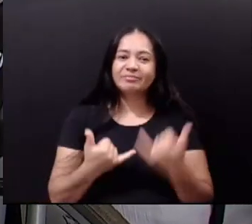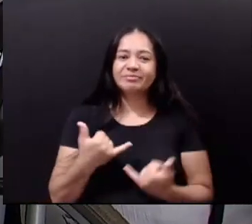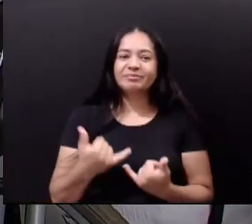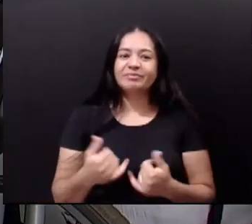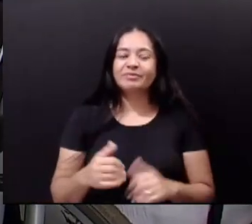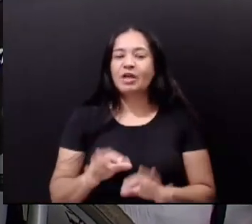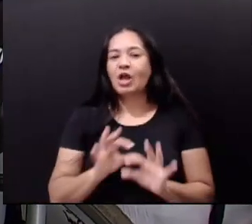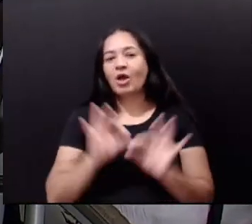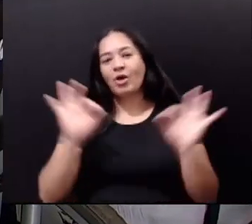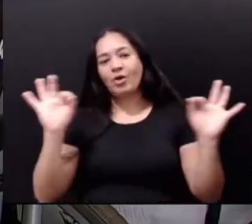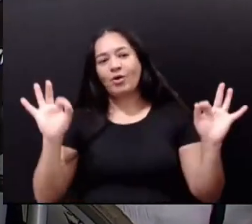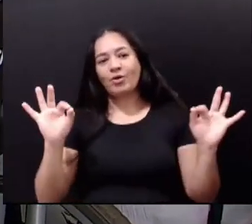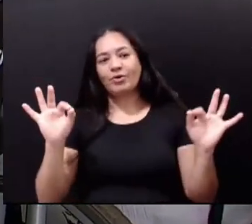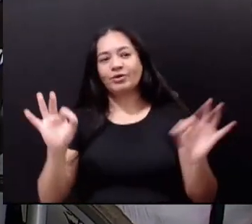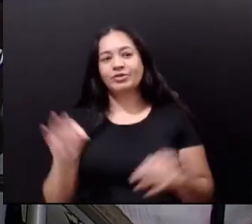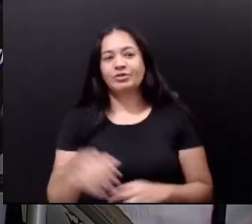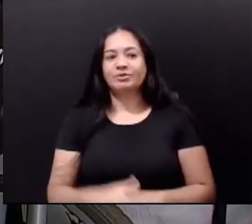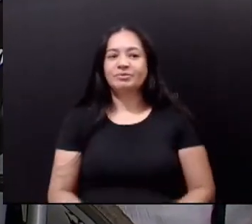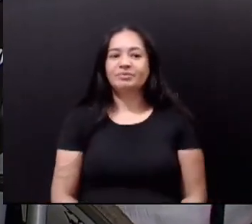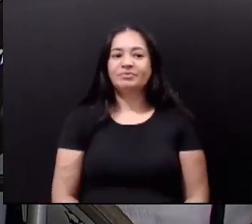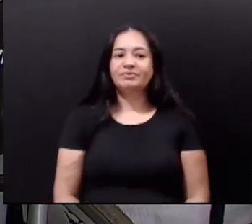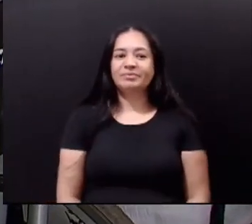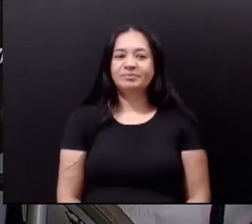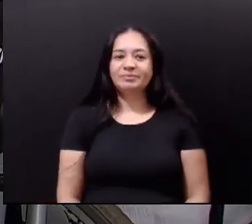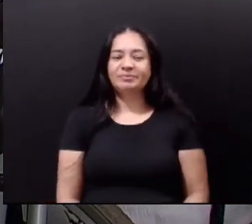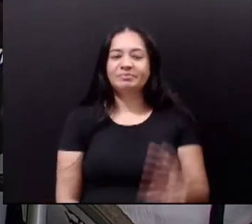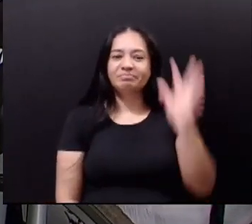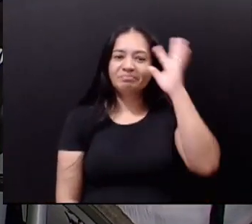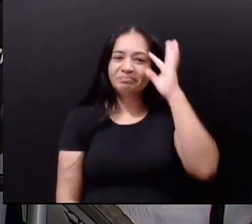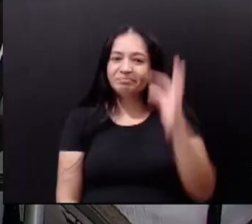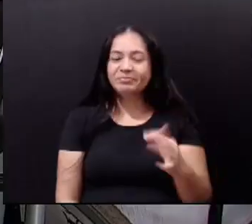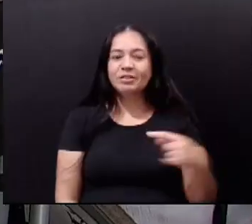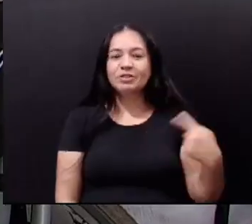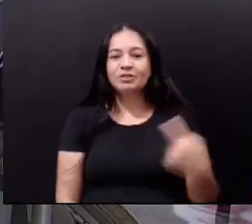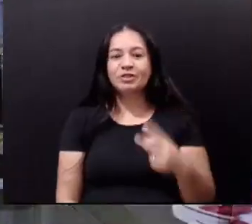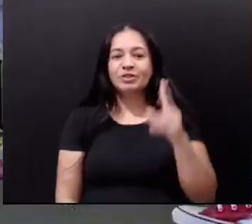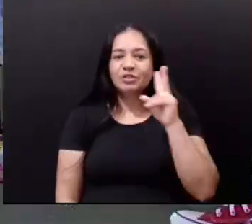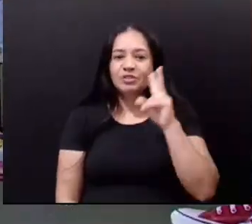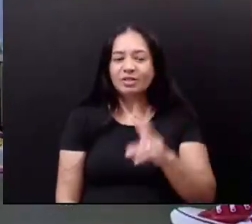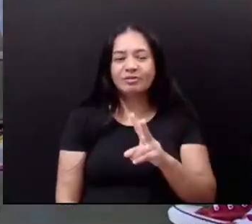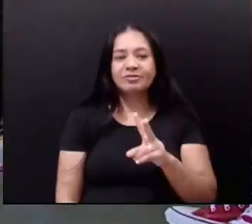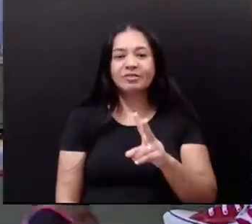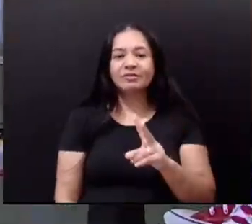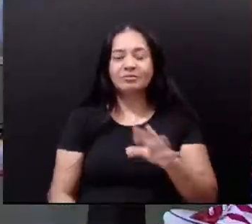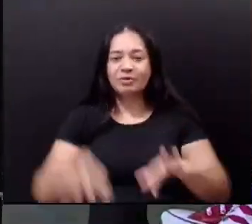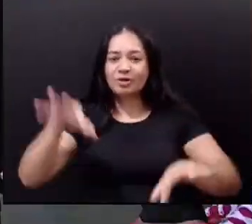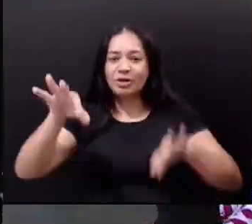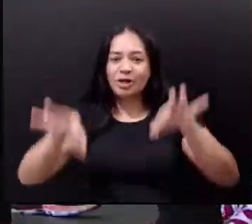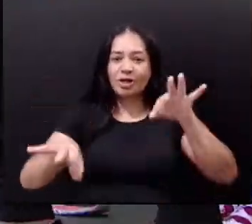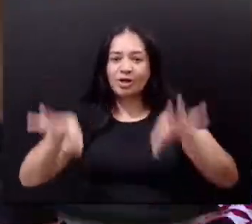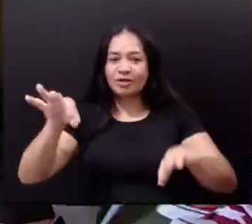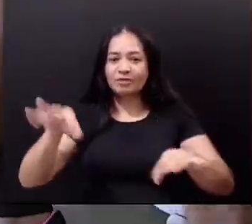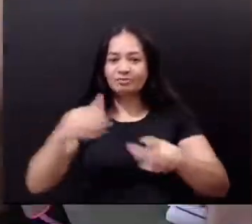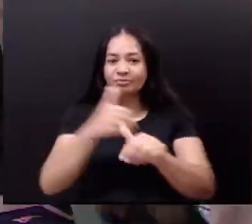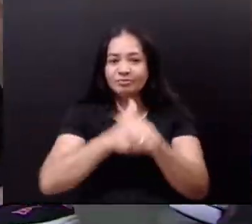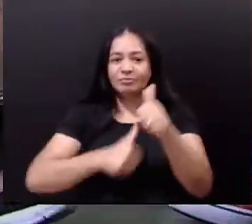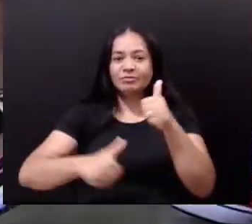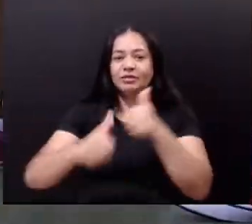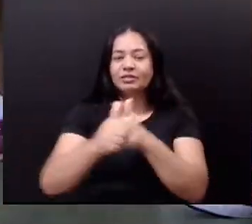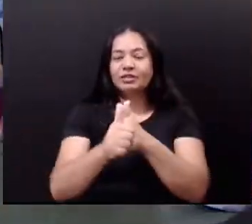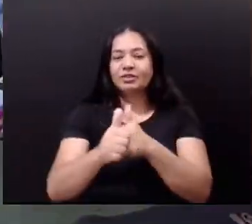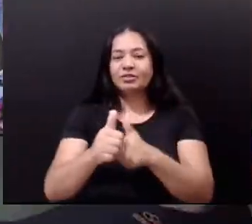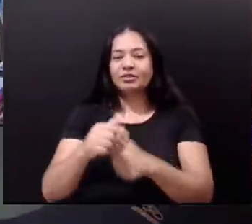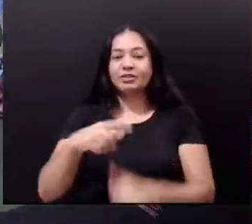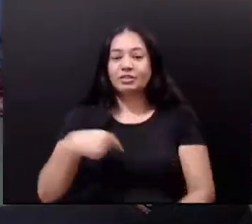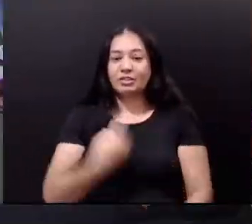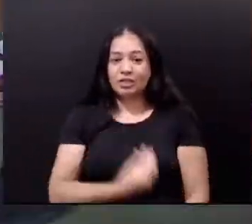semana inteira. Com certeza. Como a gente viu na oficina, né? O protagonista da nossa vida somos nós, né? Nós. Então tem que cuidar